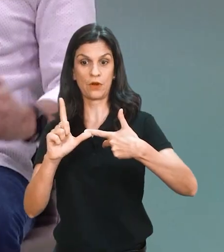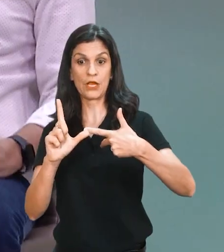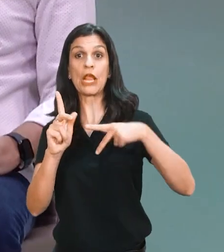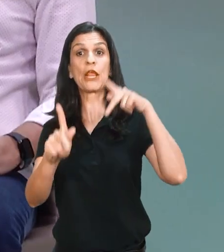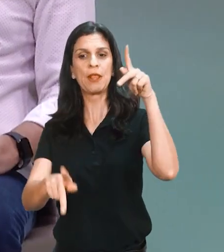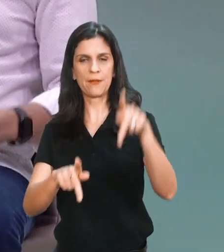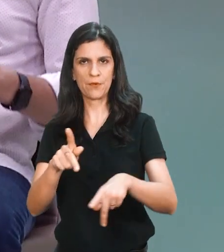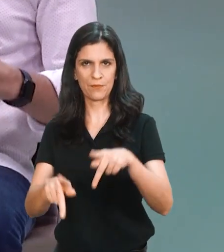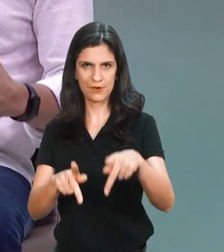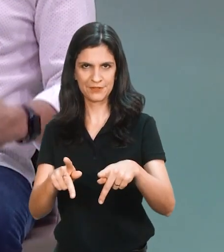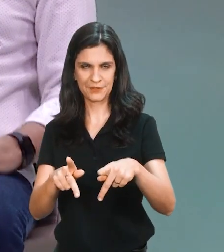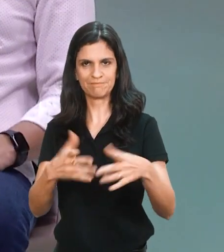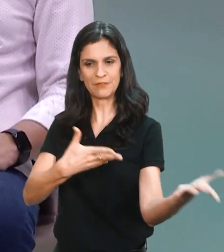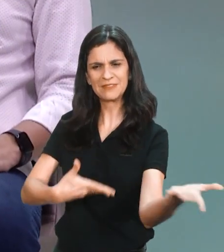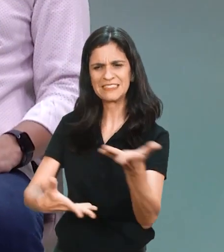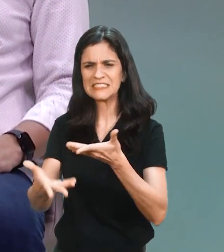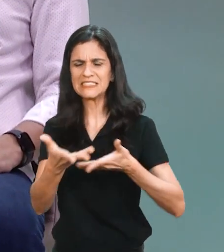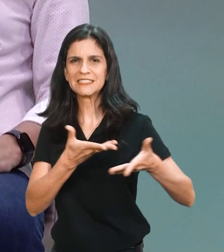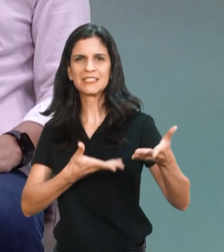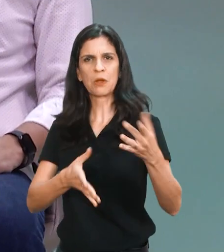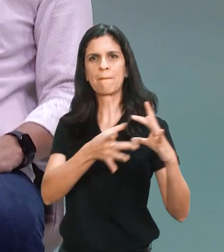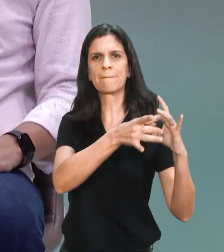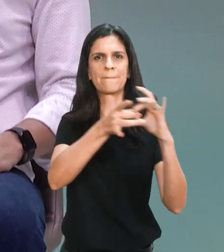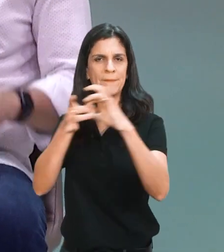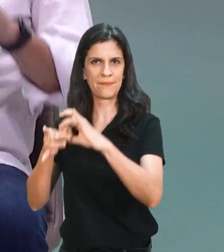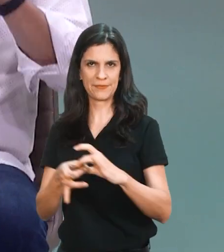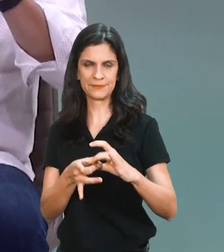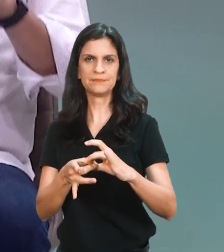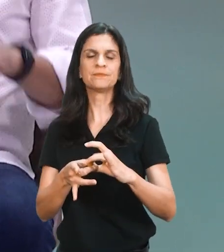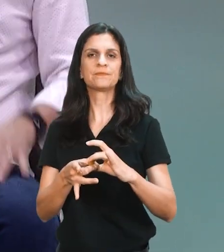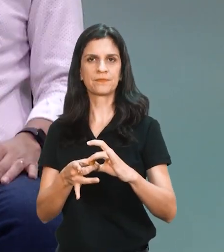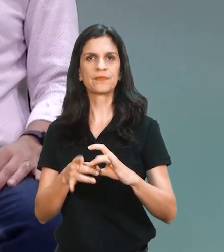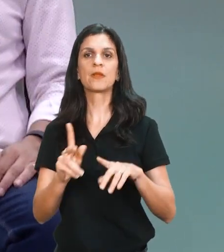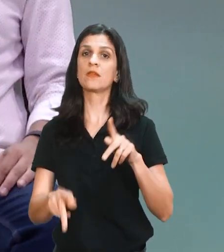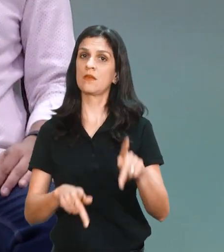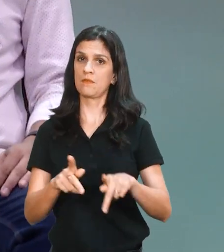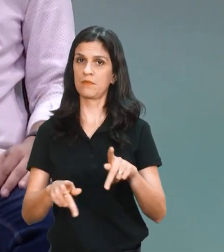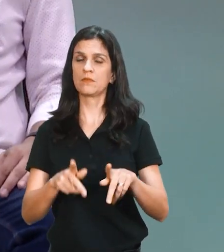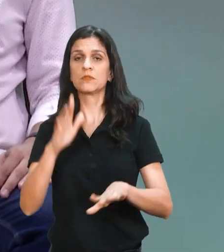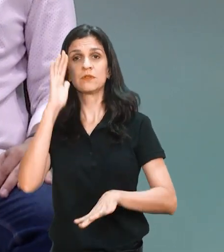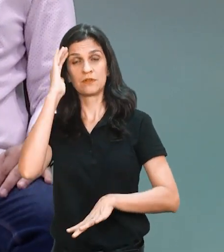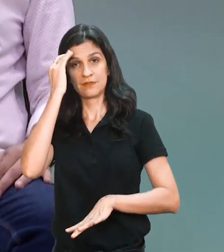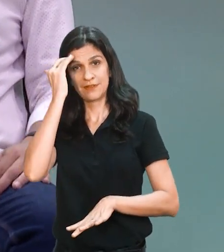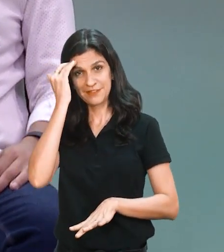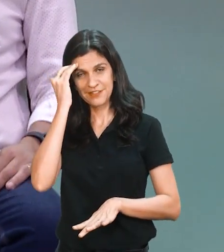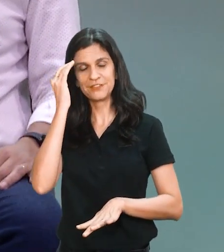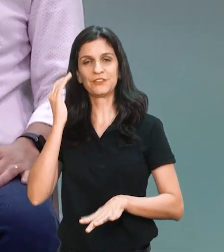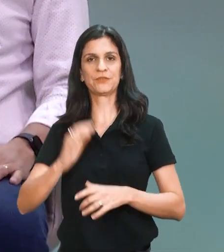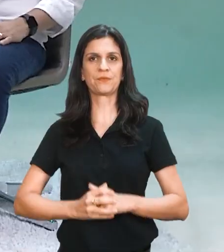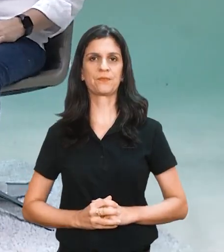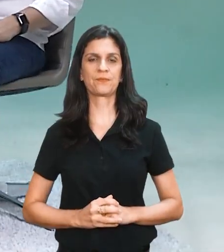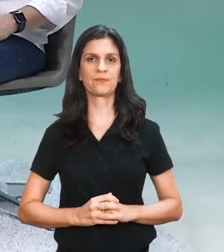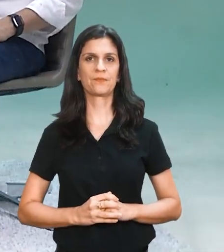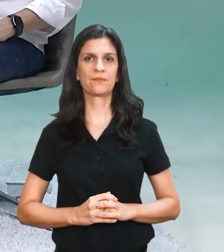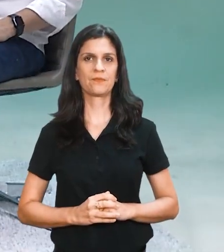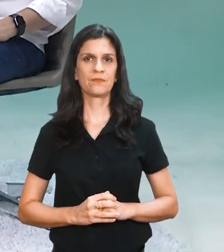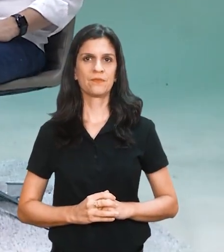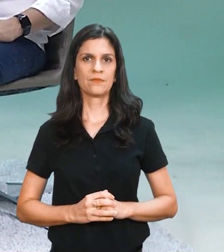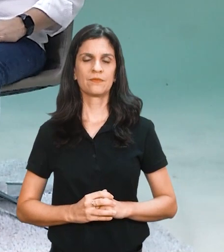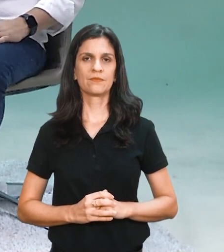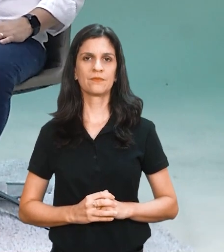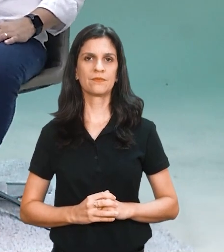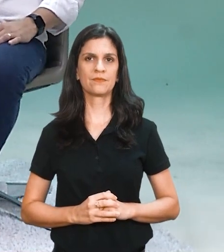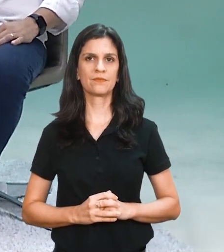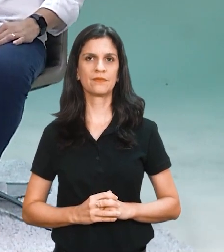todo esse processo. E eu acredito assim que a gente tem logrado êxito porque a população tem entendido quando a gente fala. É importante ter